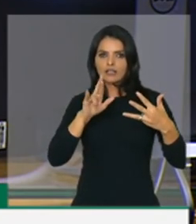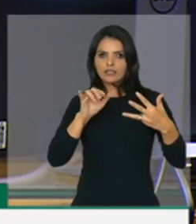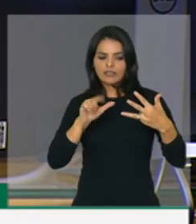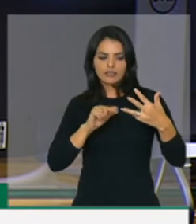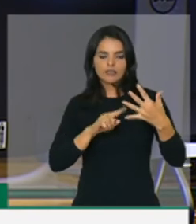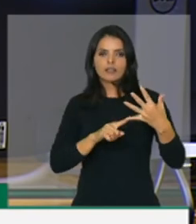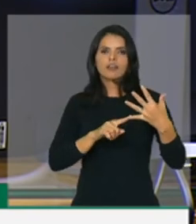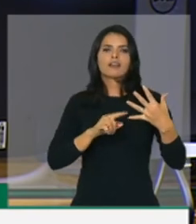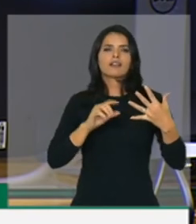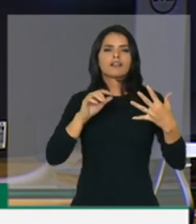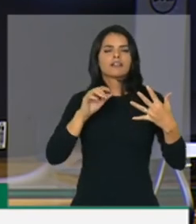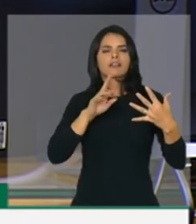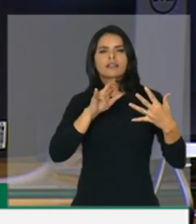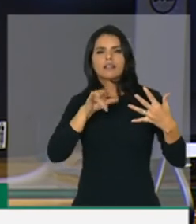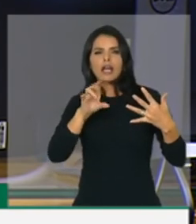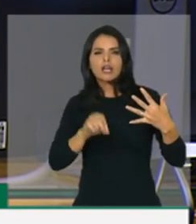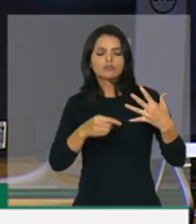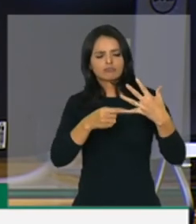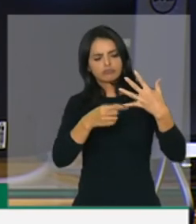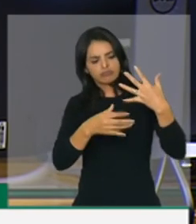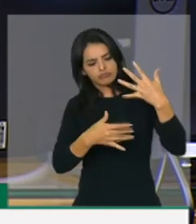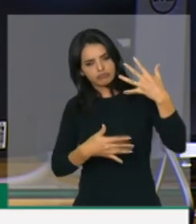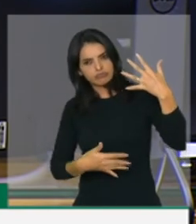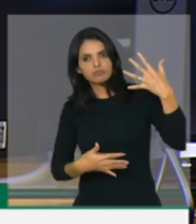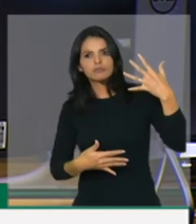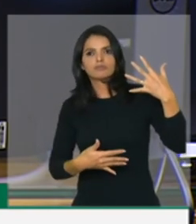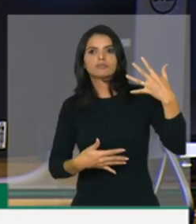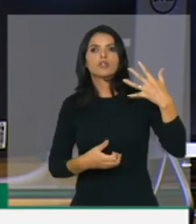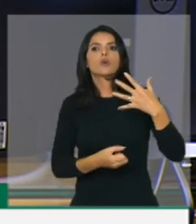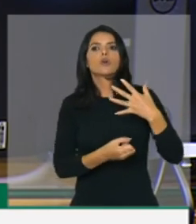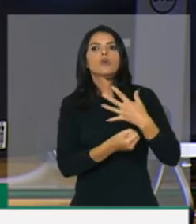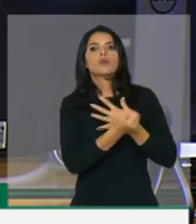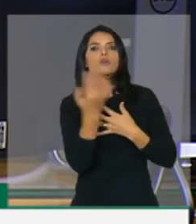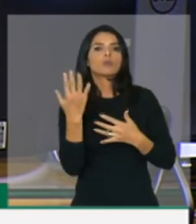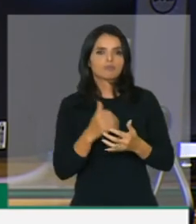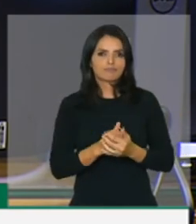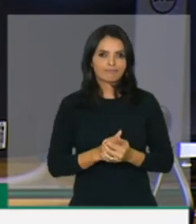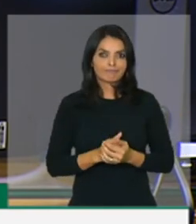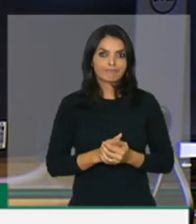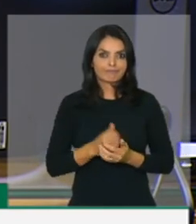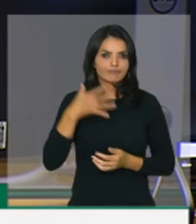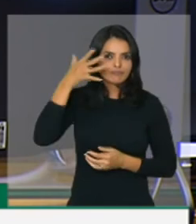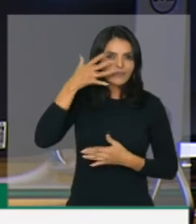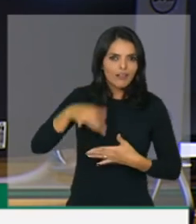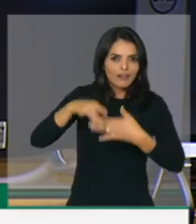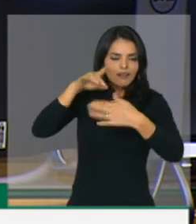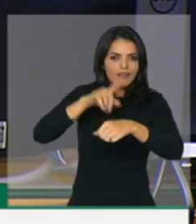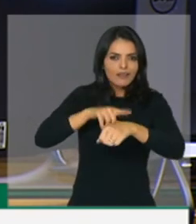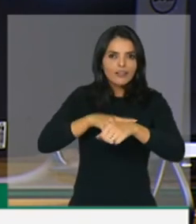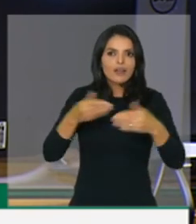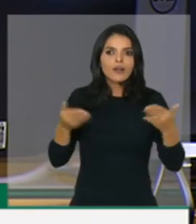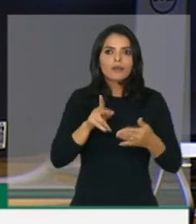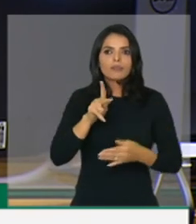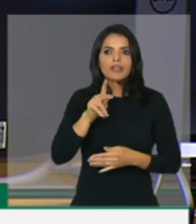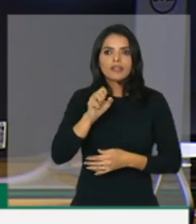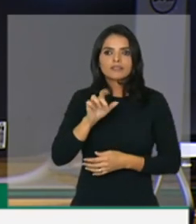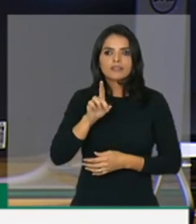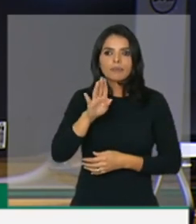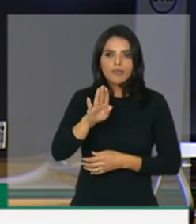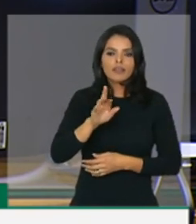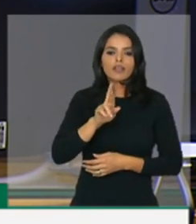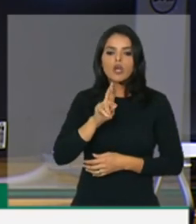Capitão Wagner, Paulo Pimenta, Marcelo Freixo, Zé Guimarães, Vinícius Ponte, Jônio Epixano. Senhor presidente, pelo PSDB, Rodrigo de Castro. Rodrigo de Castro também